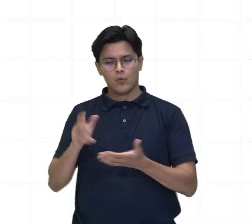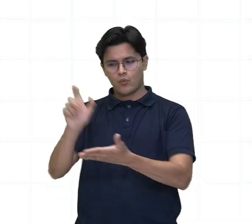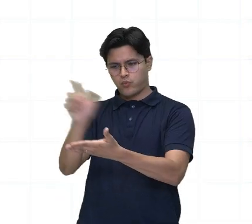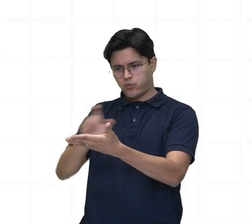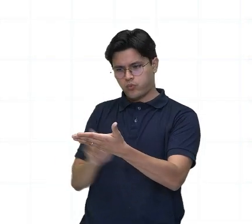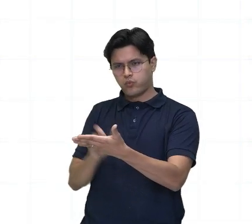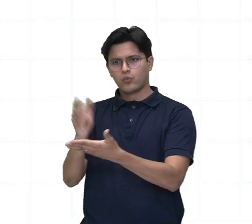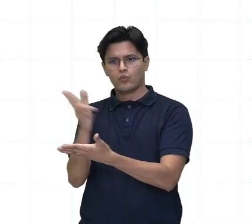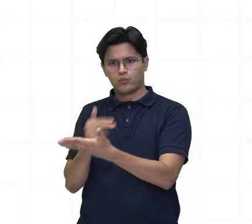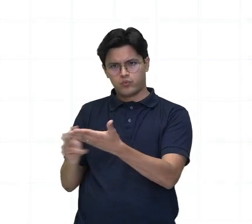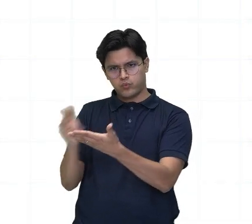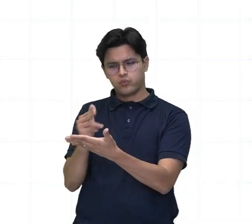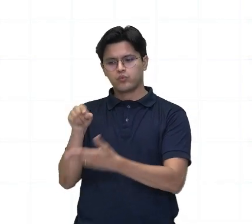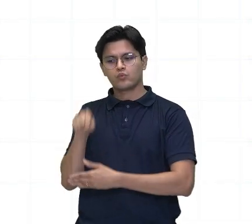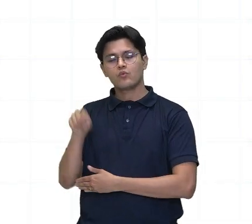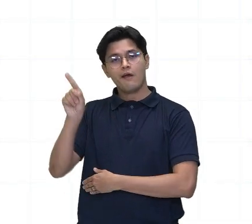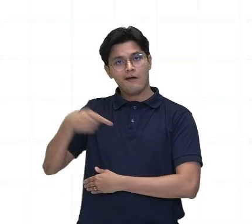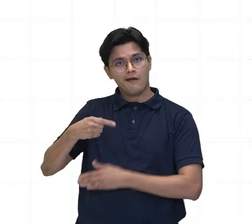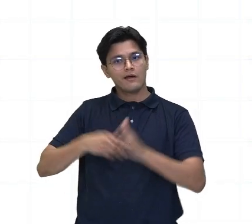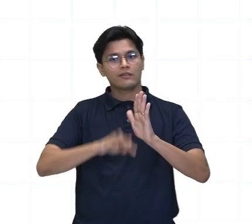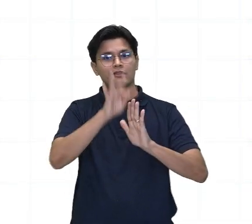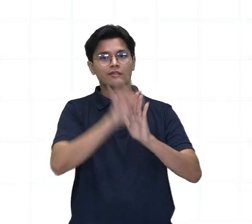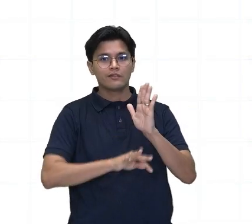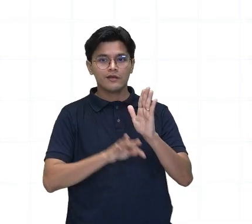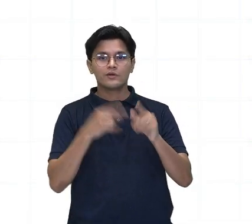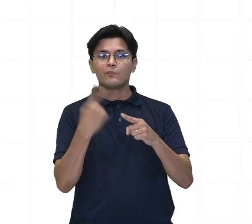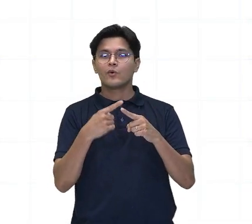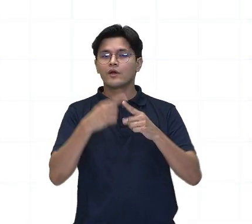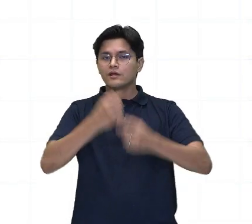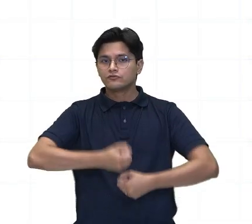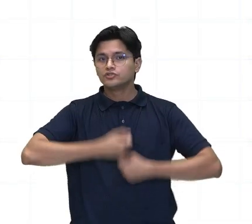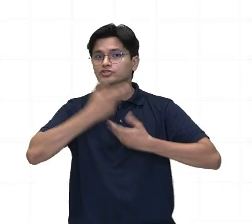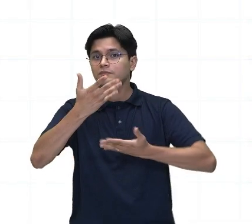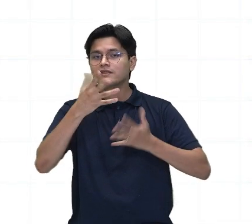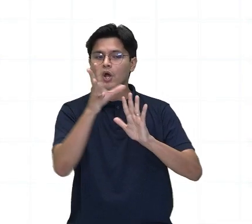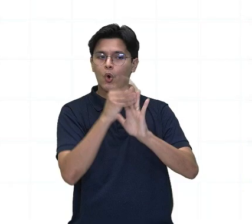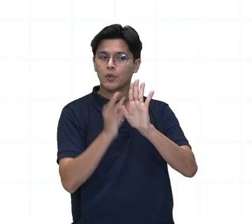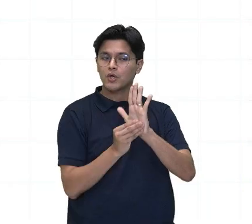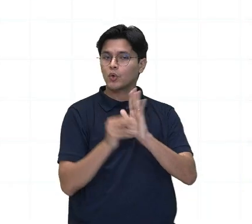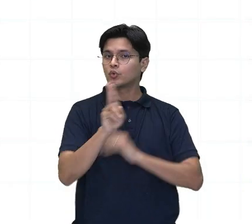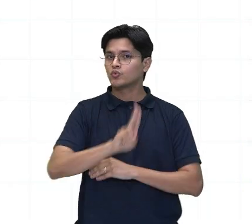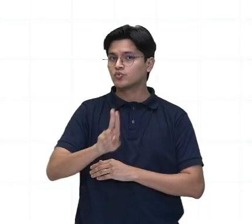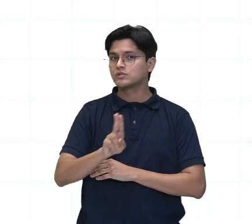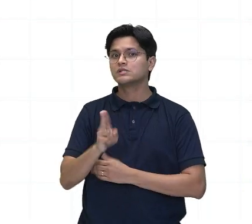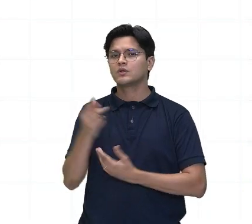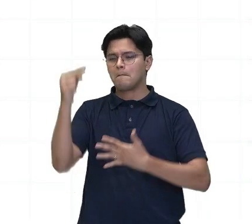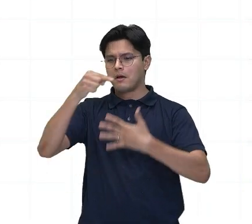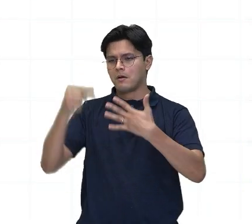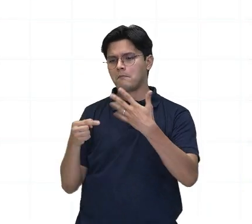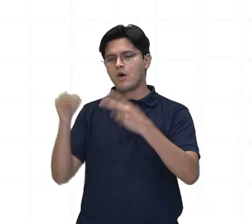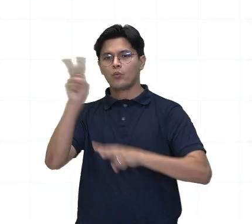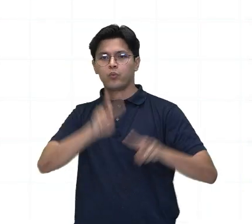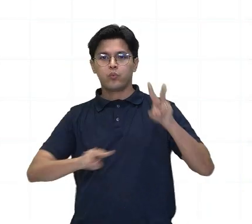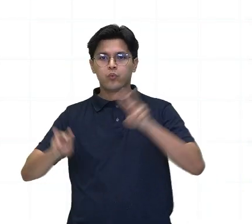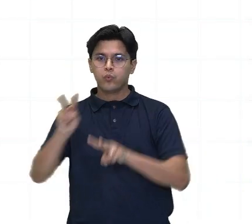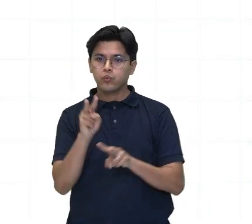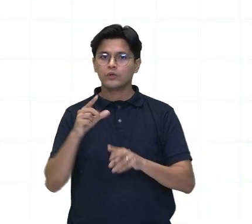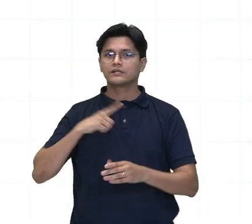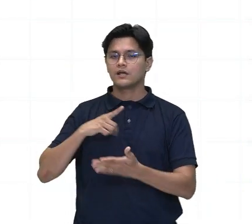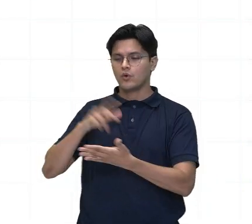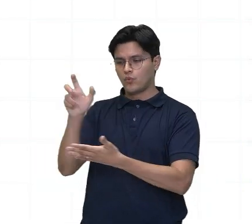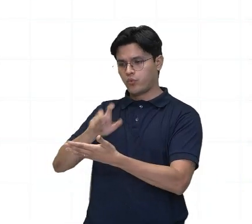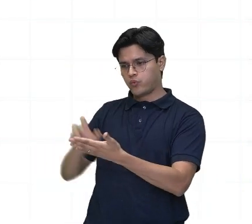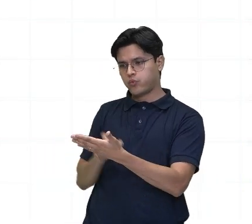Textos que expressam um conteúdo por meio de formas visuais. Muitos grafites combinam